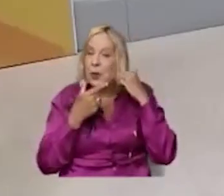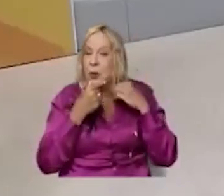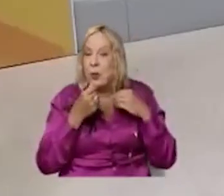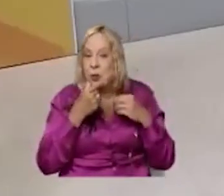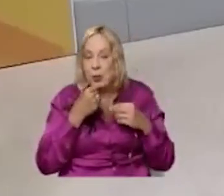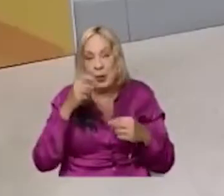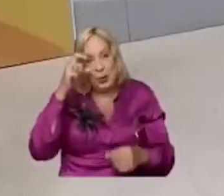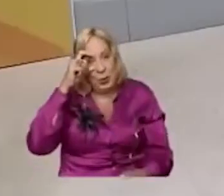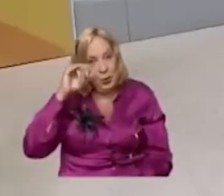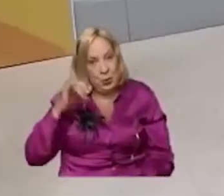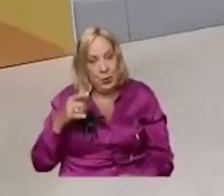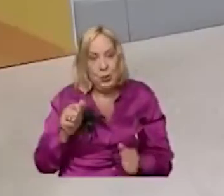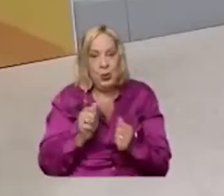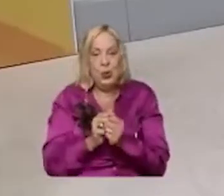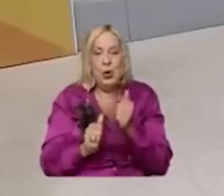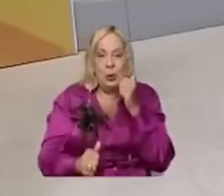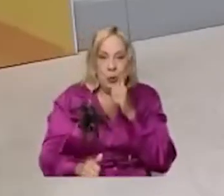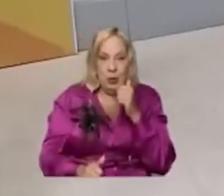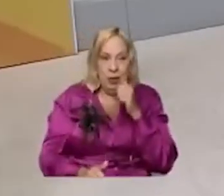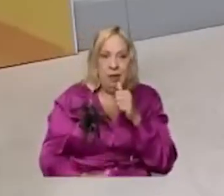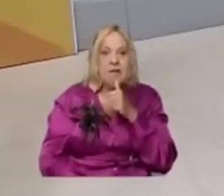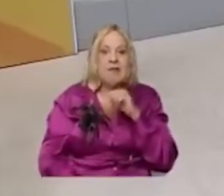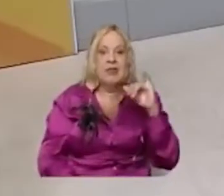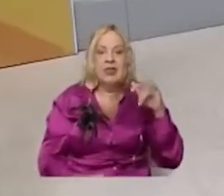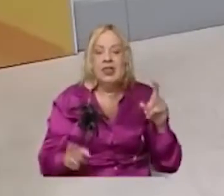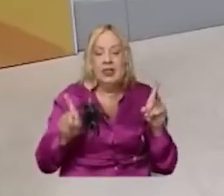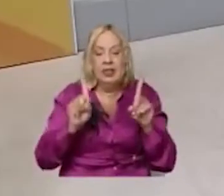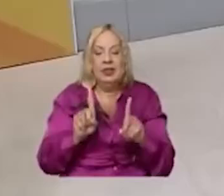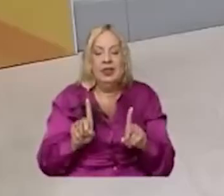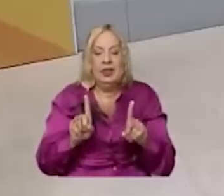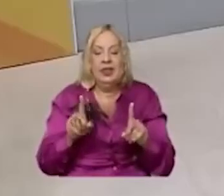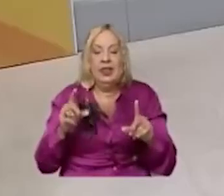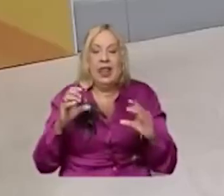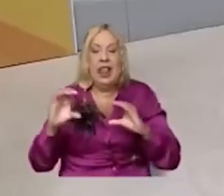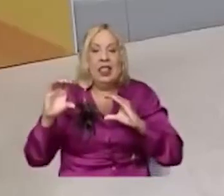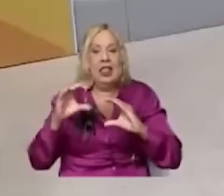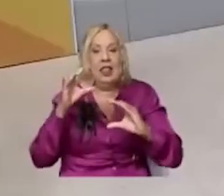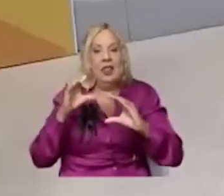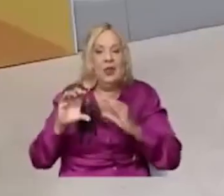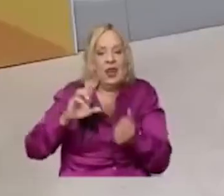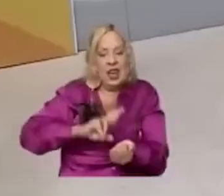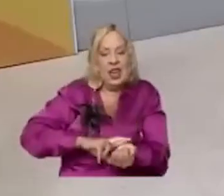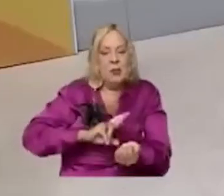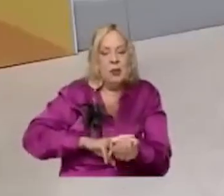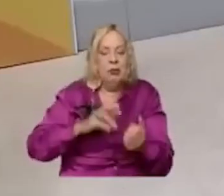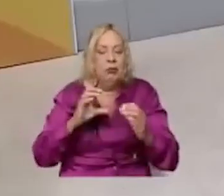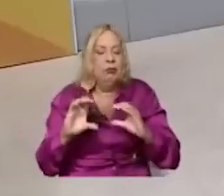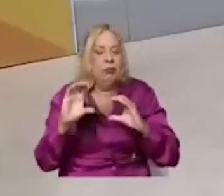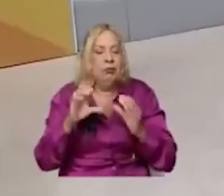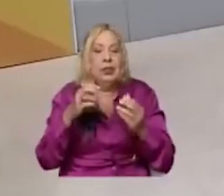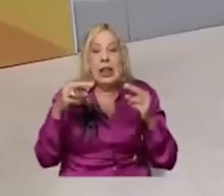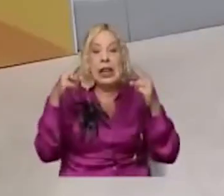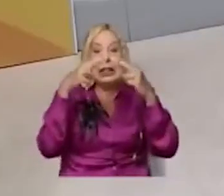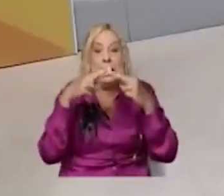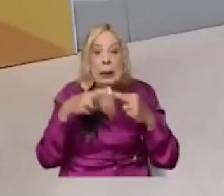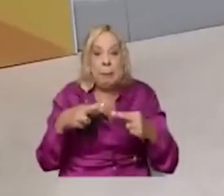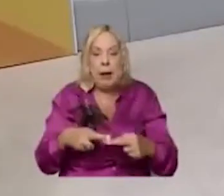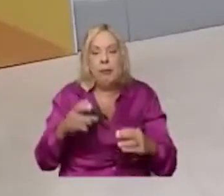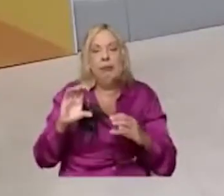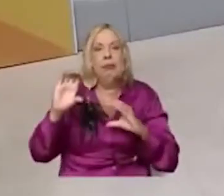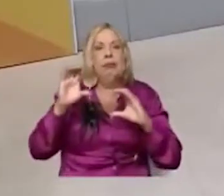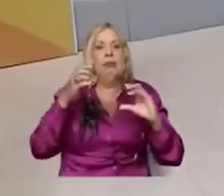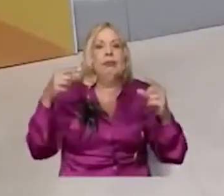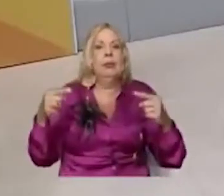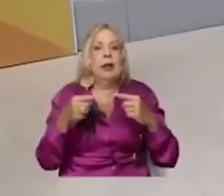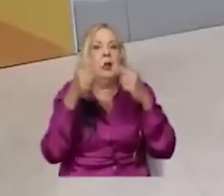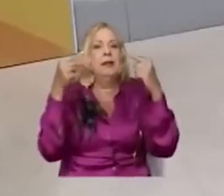Bolinhas pipocando, quarto prêmio agora, 120 mil reais, Tâmara, chama a primeira bolinha. 120